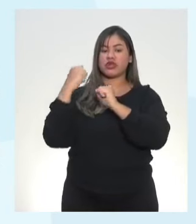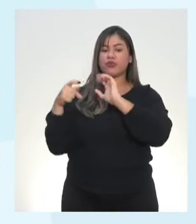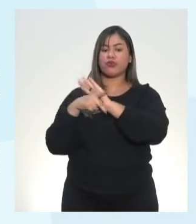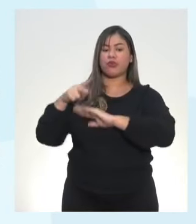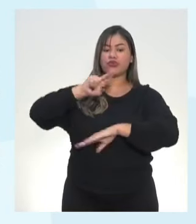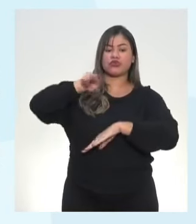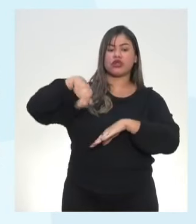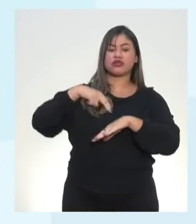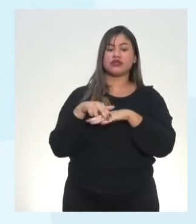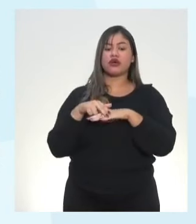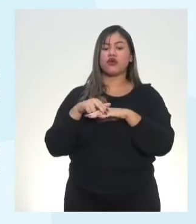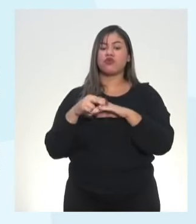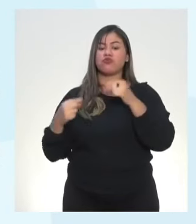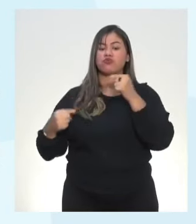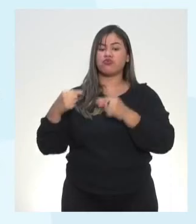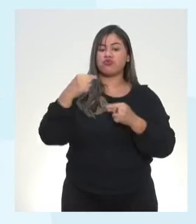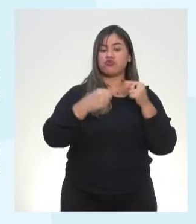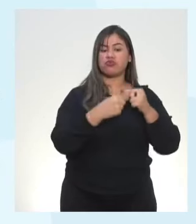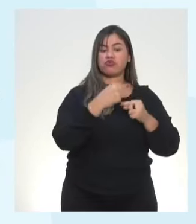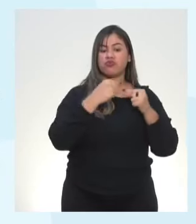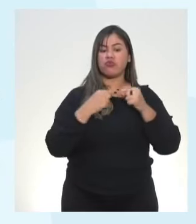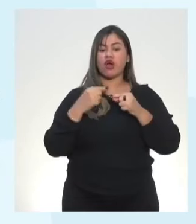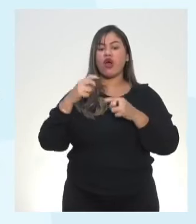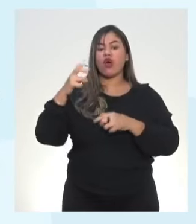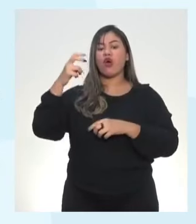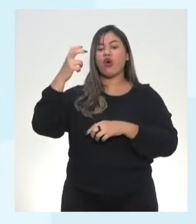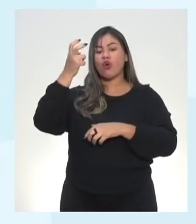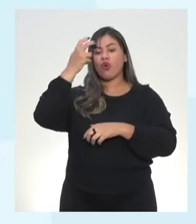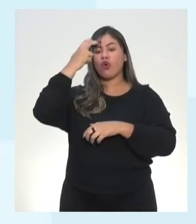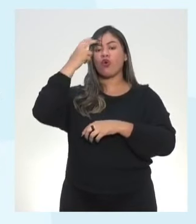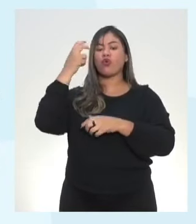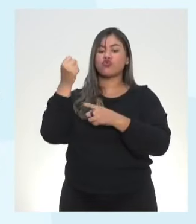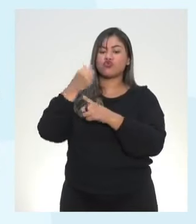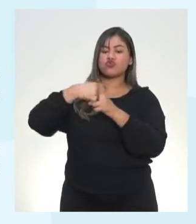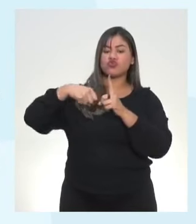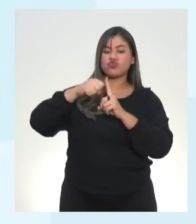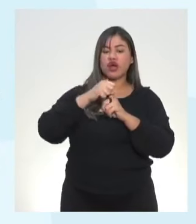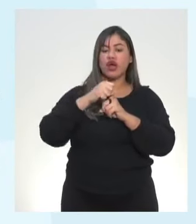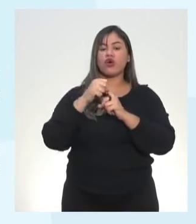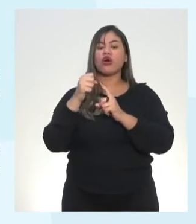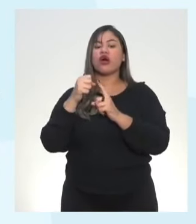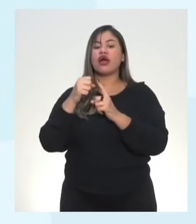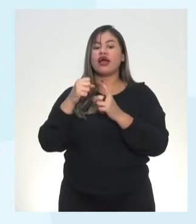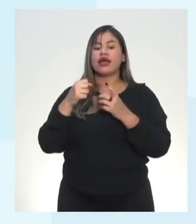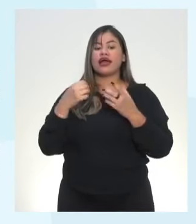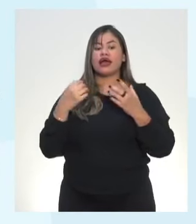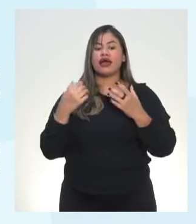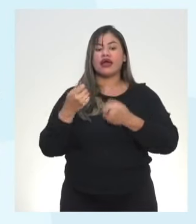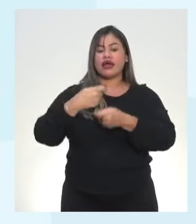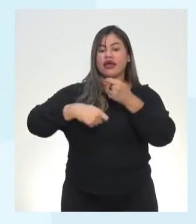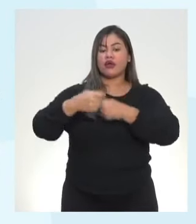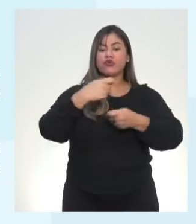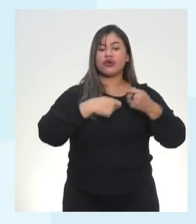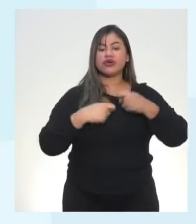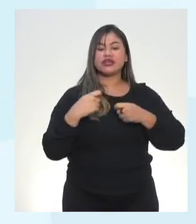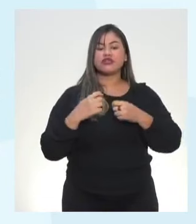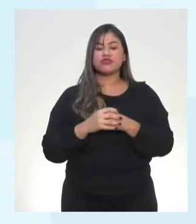nações, confrontando formas de interação cultural, social e econômica em contextos